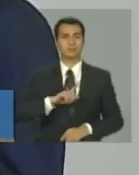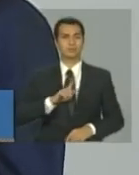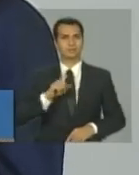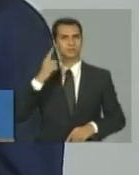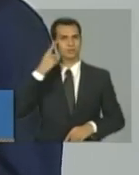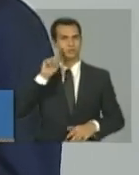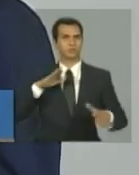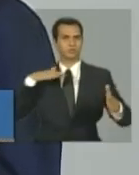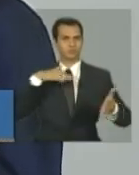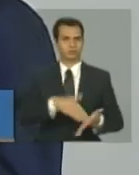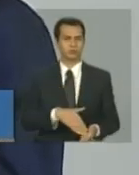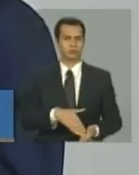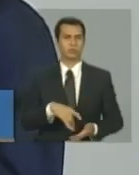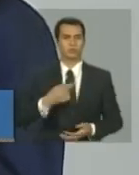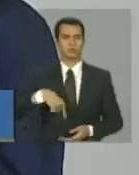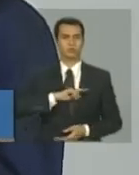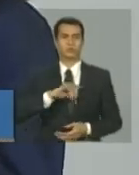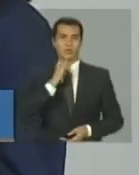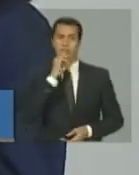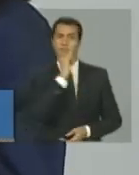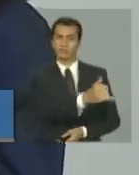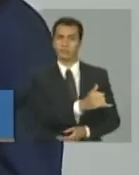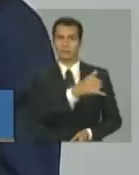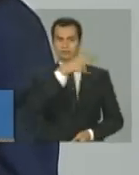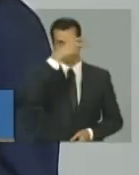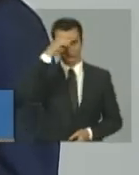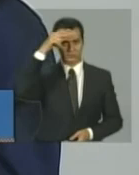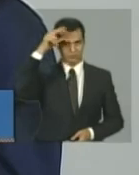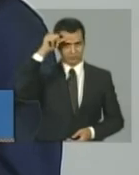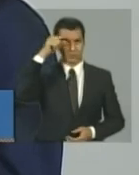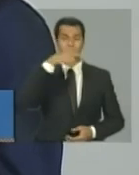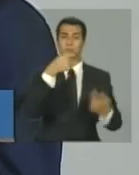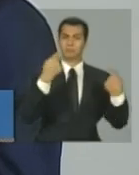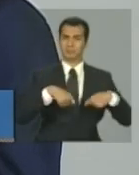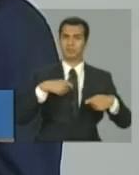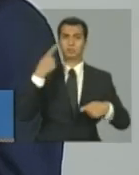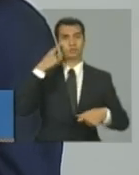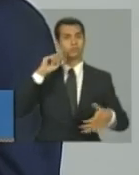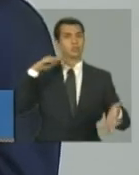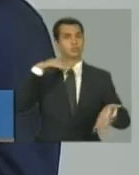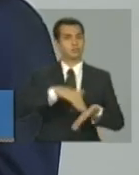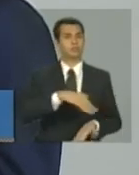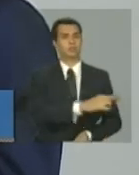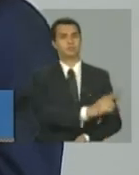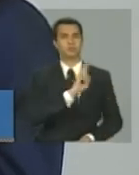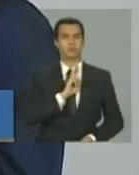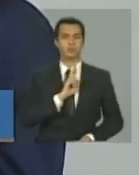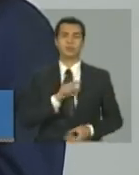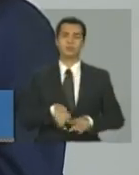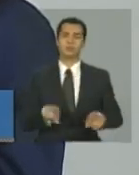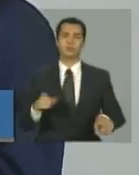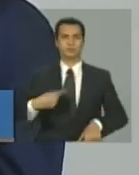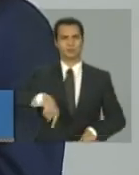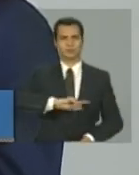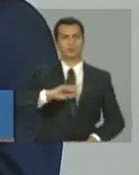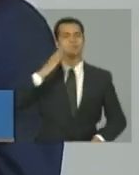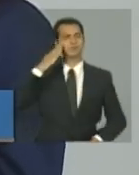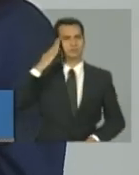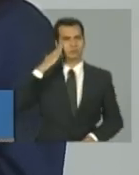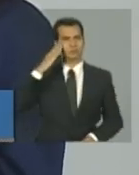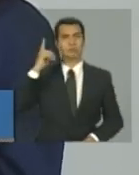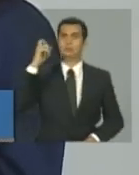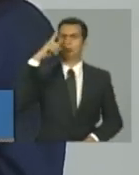prazos e toda vez que a gente notifica o município a gente coloca um prazo para a resposta Mas sabendo da complexidade que é